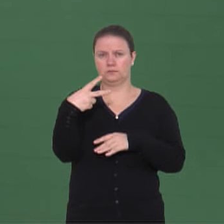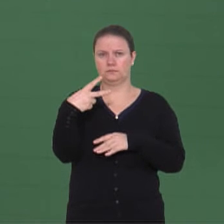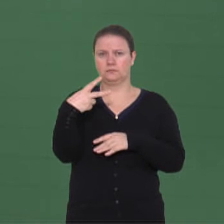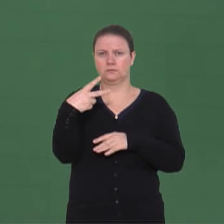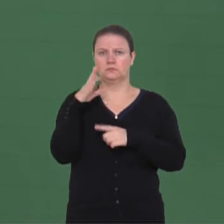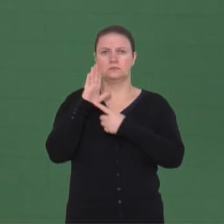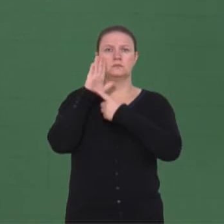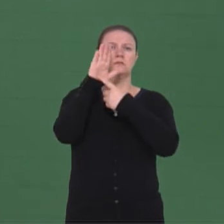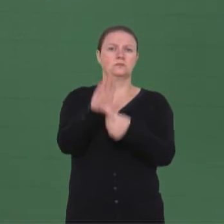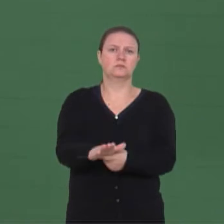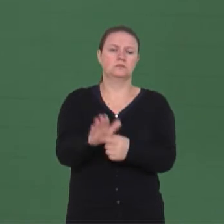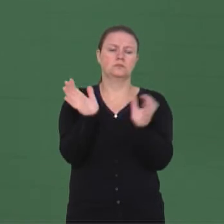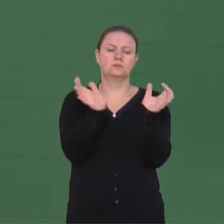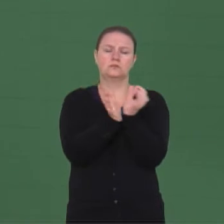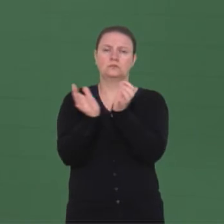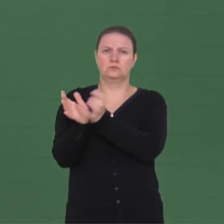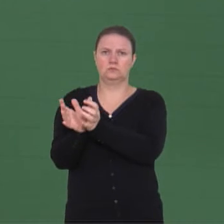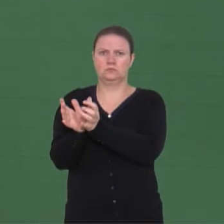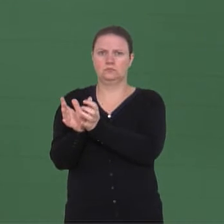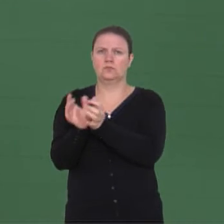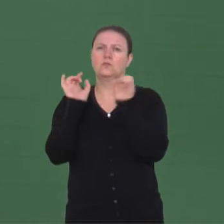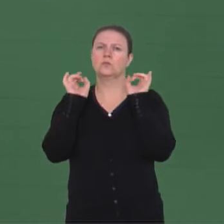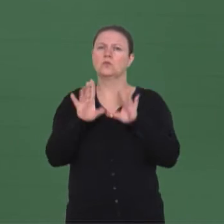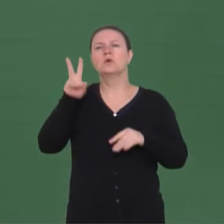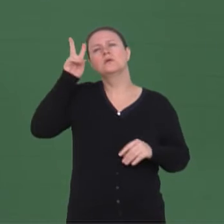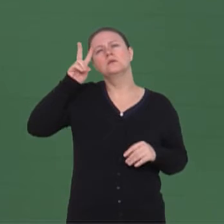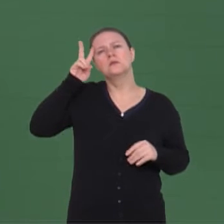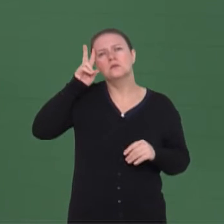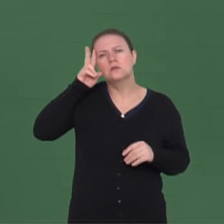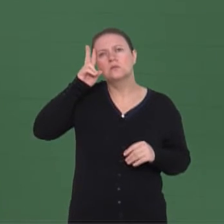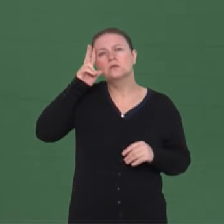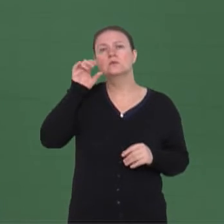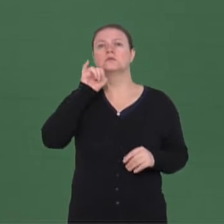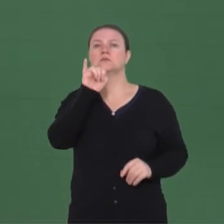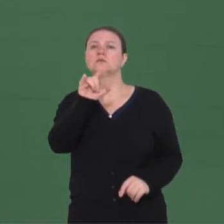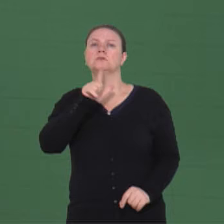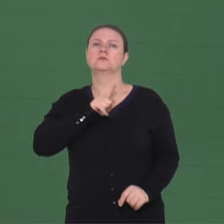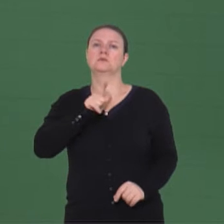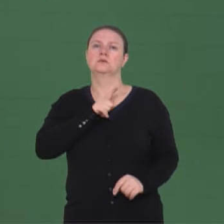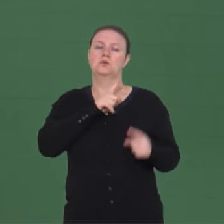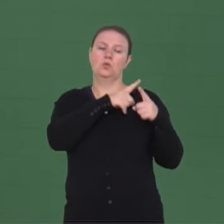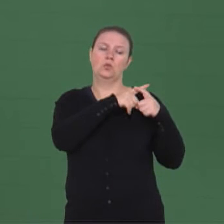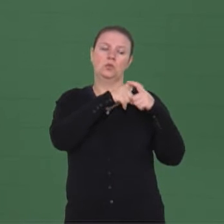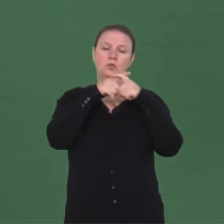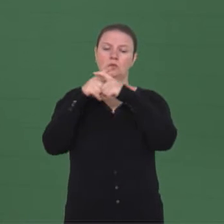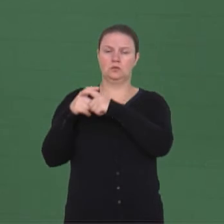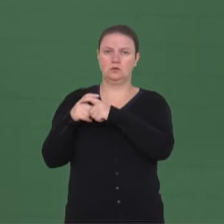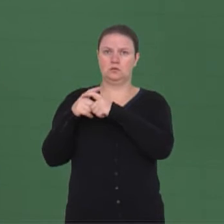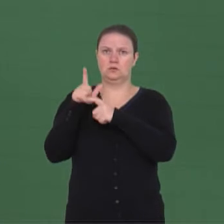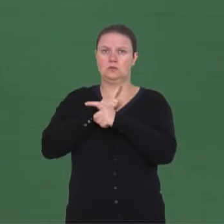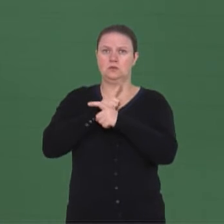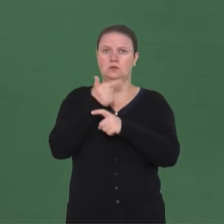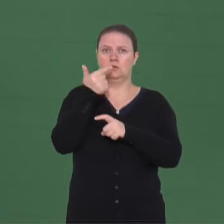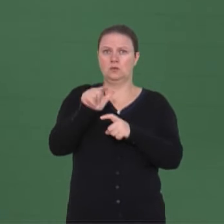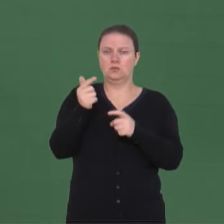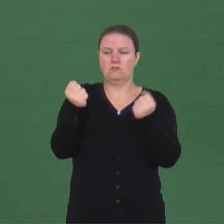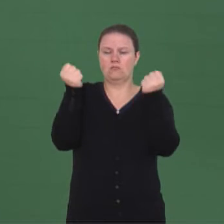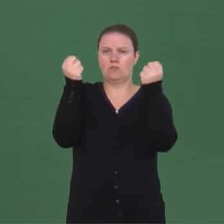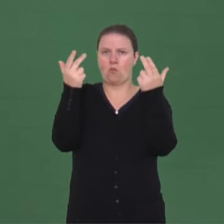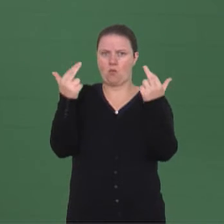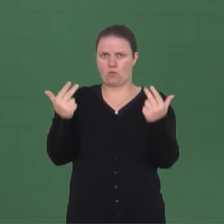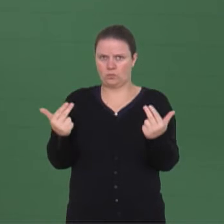em evidência e agrupamento. Só relembrando então, quando você tiver um polinômio que você tem repetidos